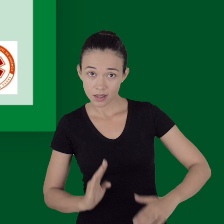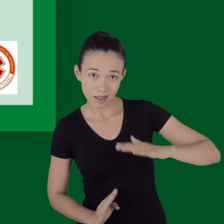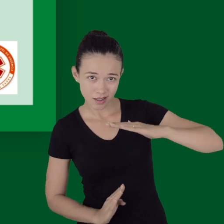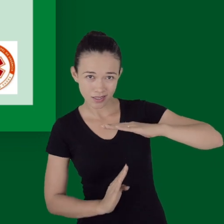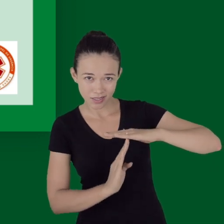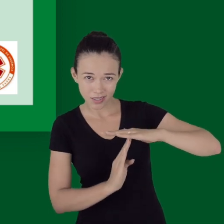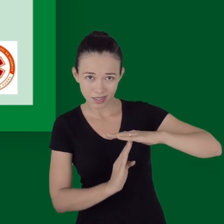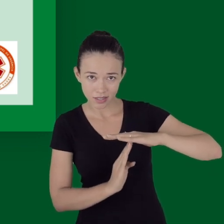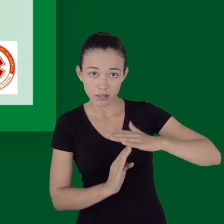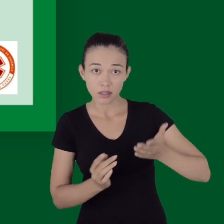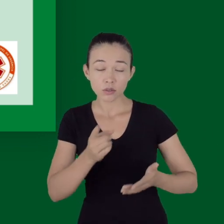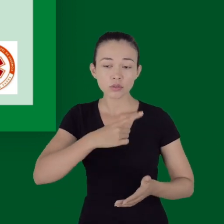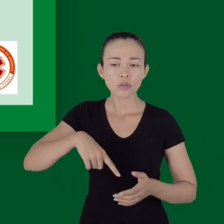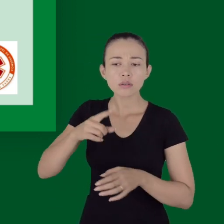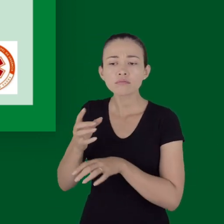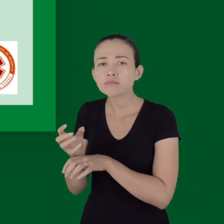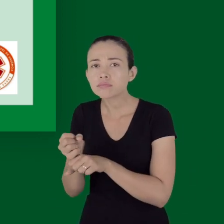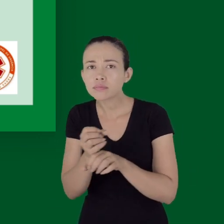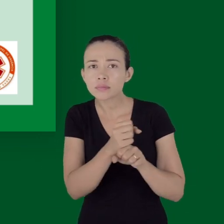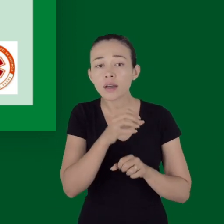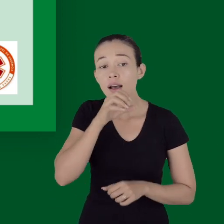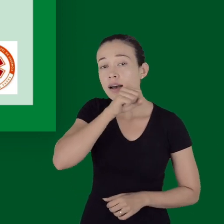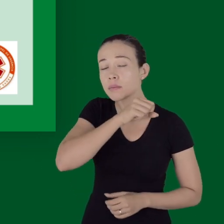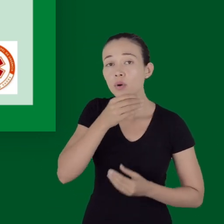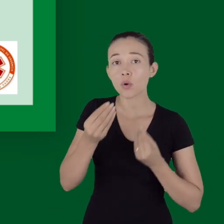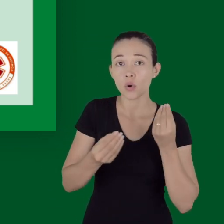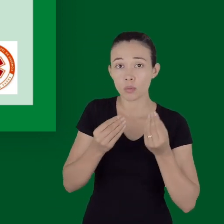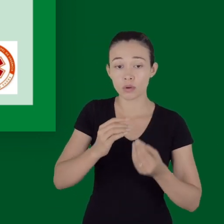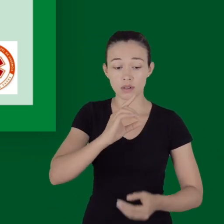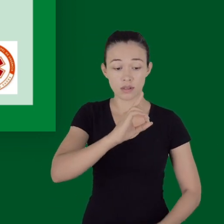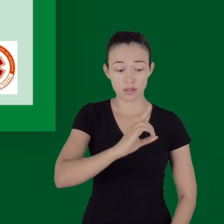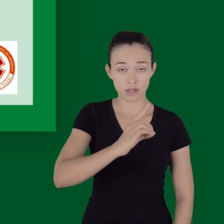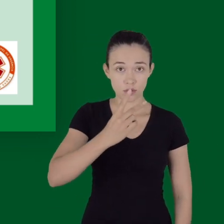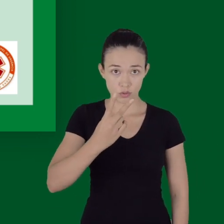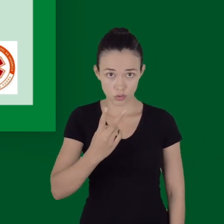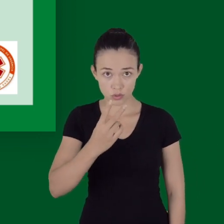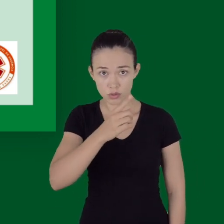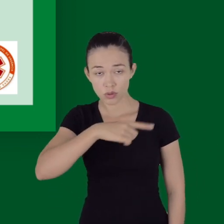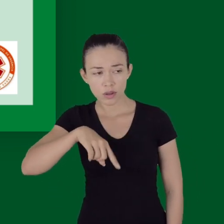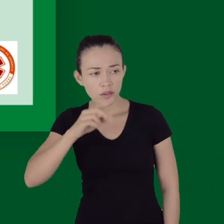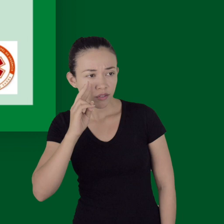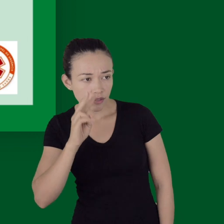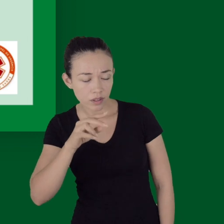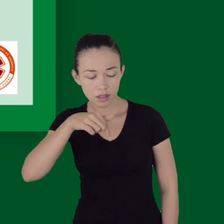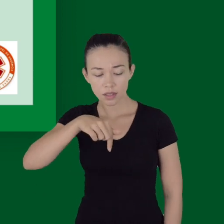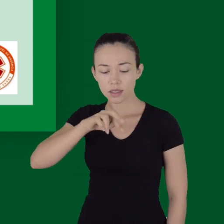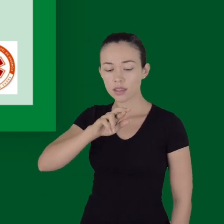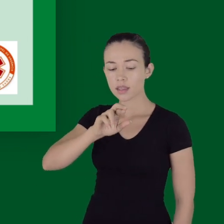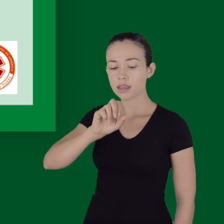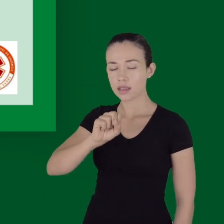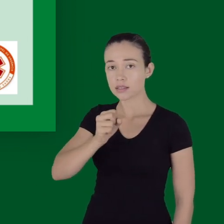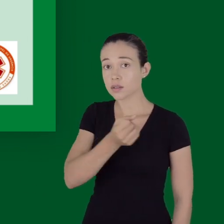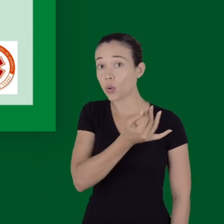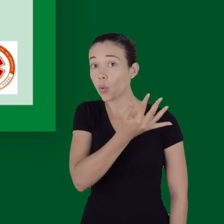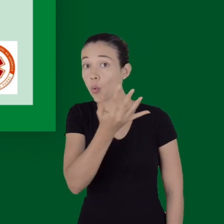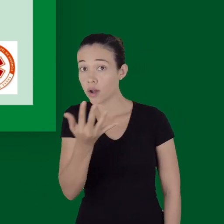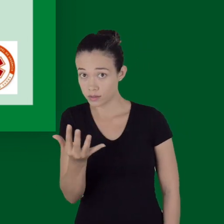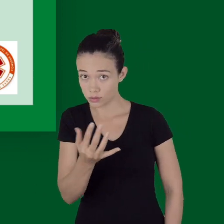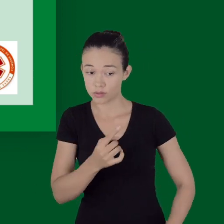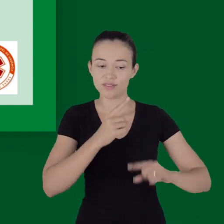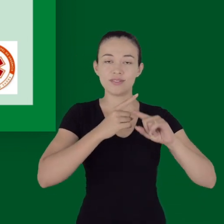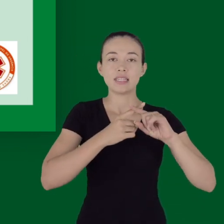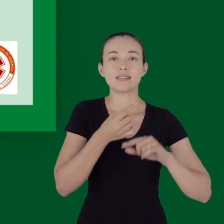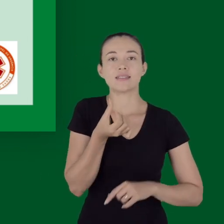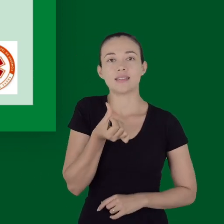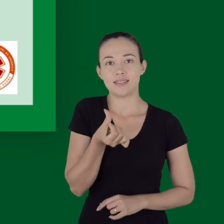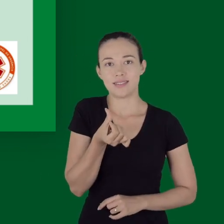gente, calculando mais rápido, a gente pode pegar D2 longo, contar quantos QRS e multiplicar por 6. Aí a gente consegue ver mais